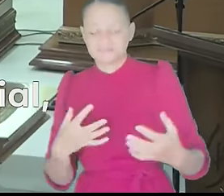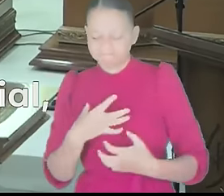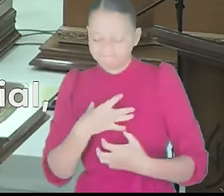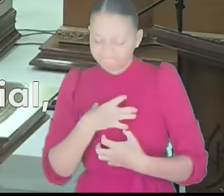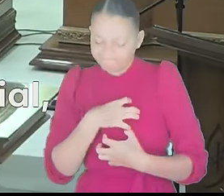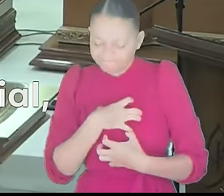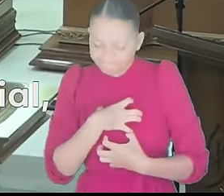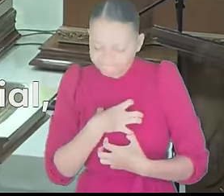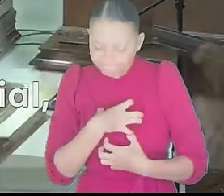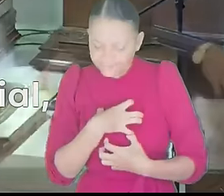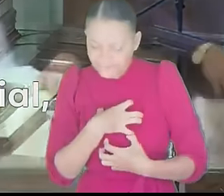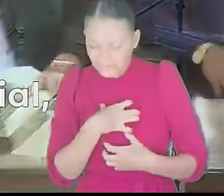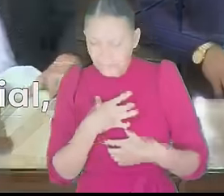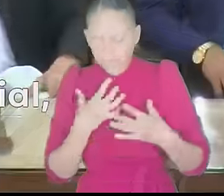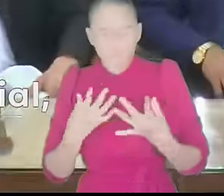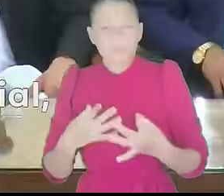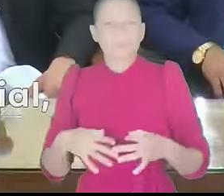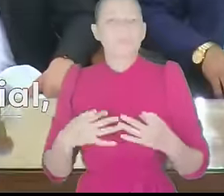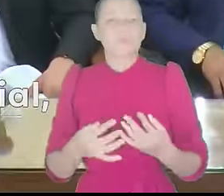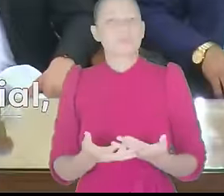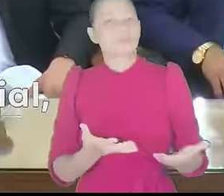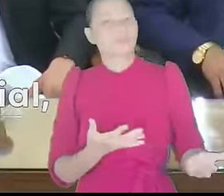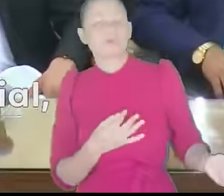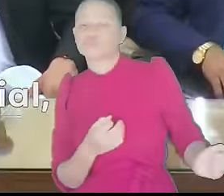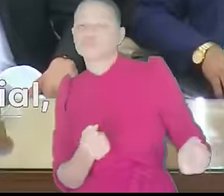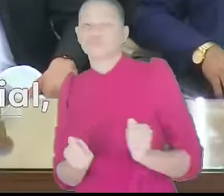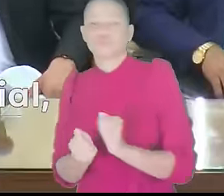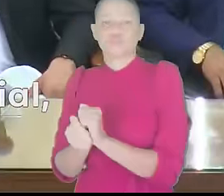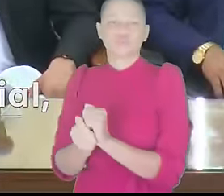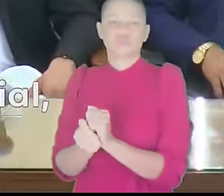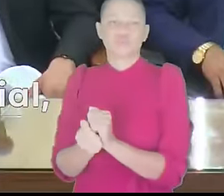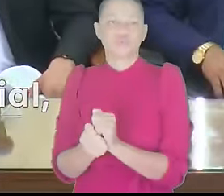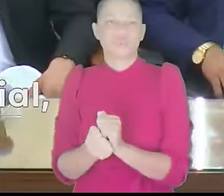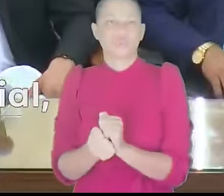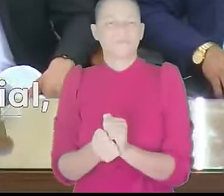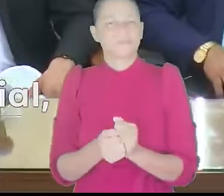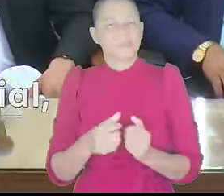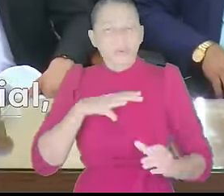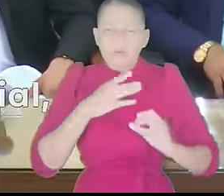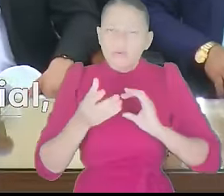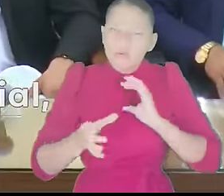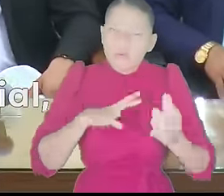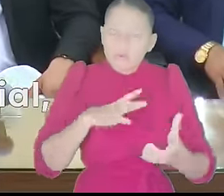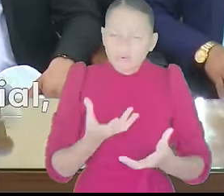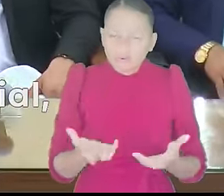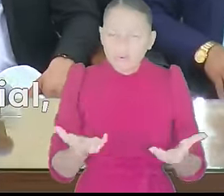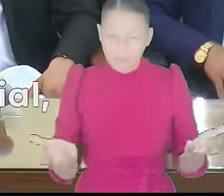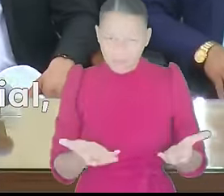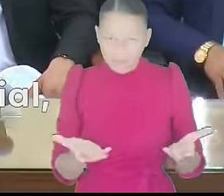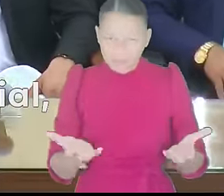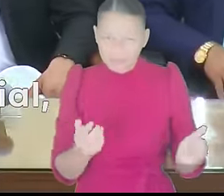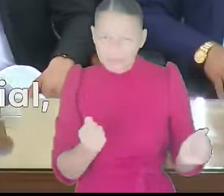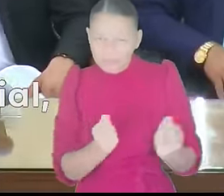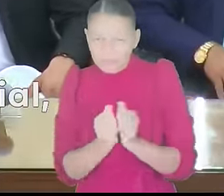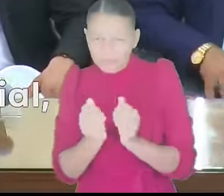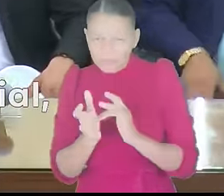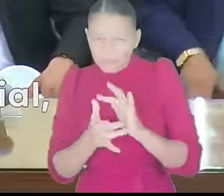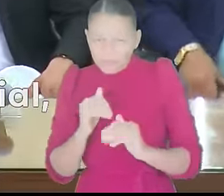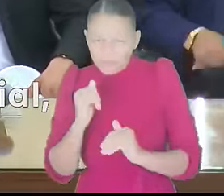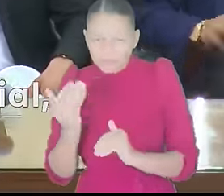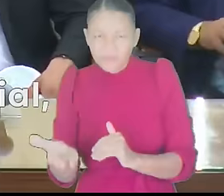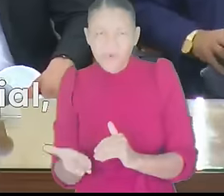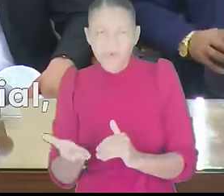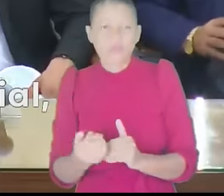com ele da cidade. Quem tem coragem de acompanhar Jesus saindo da cidade? O